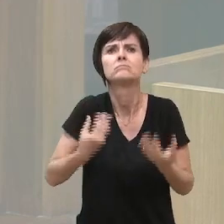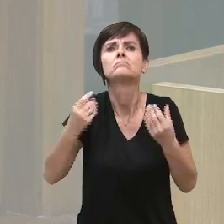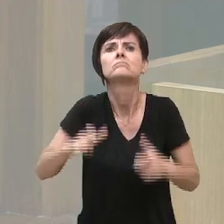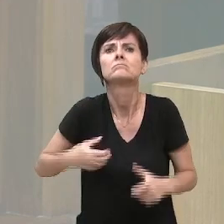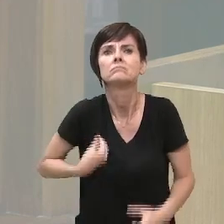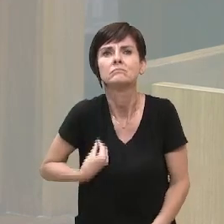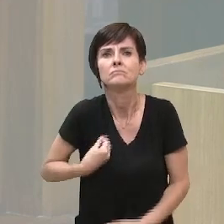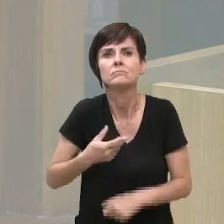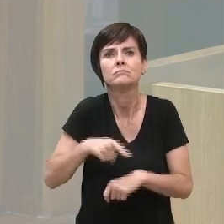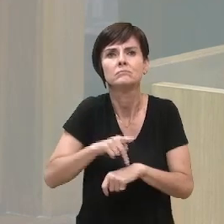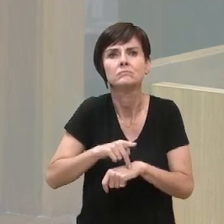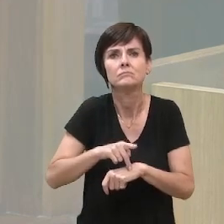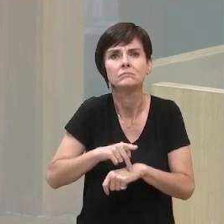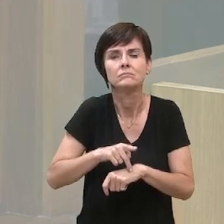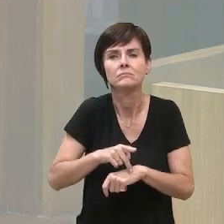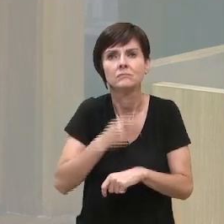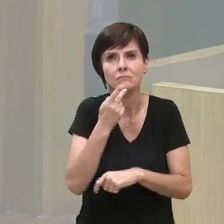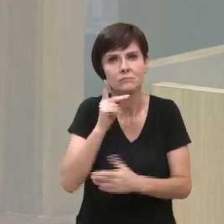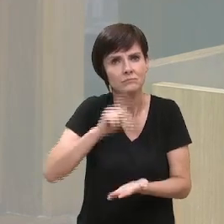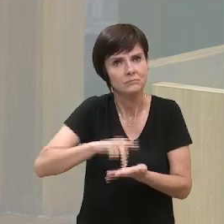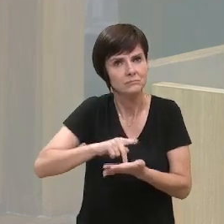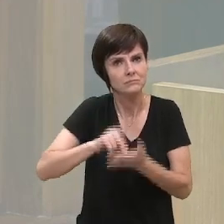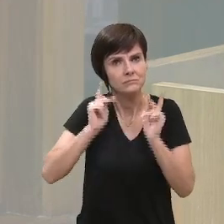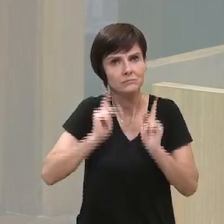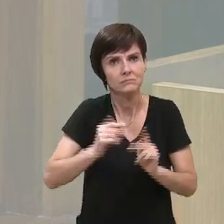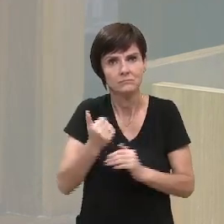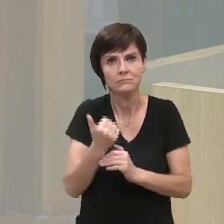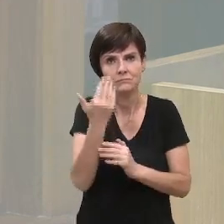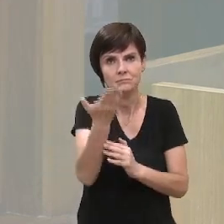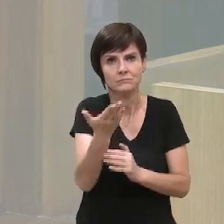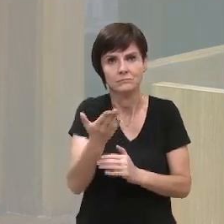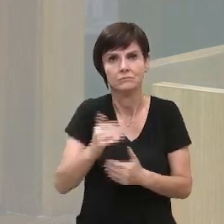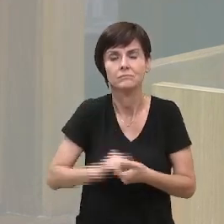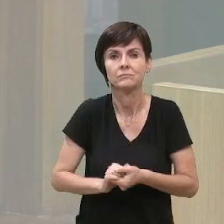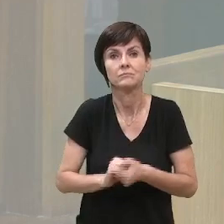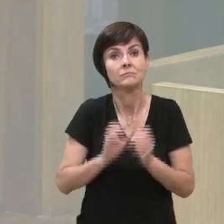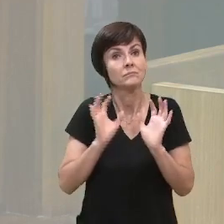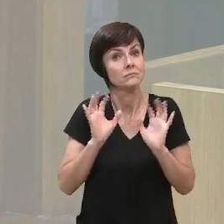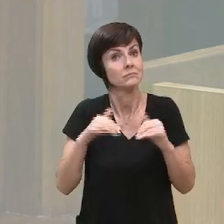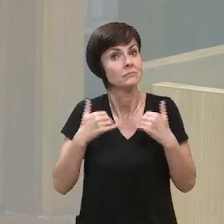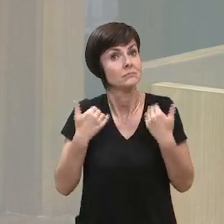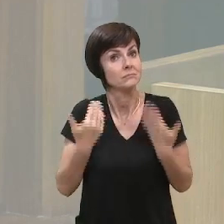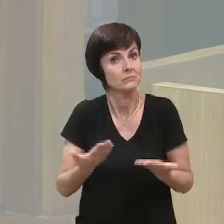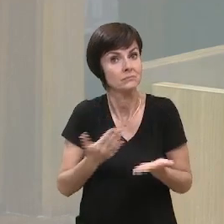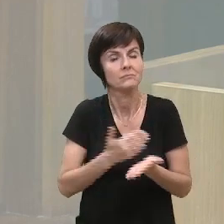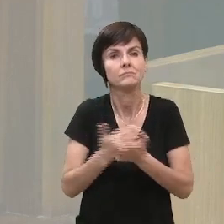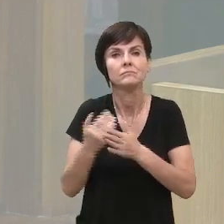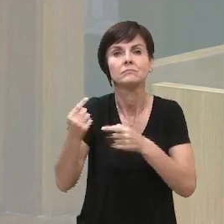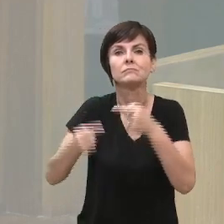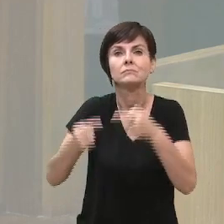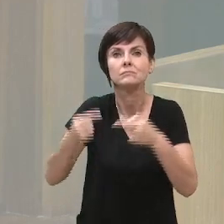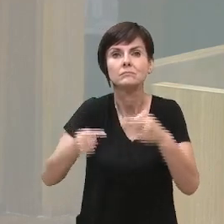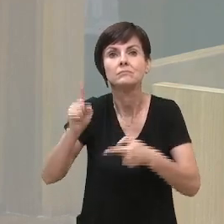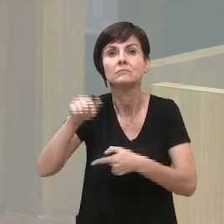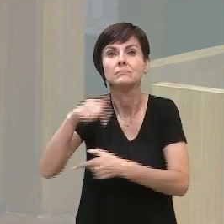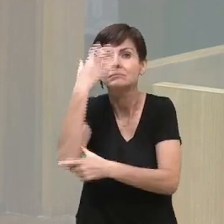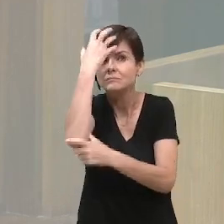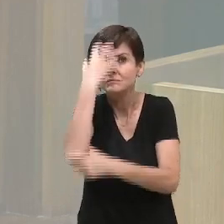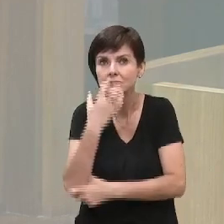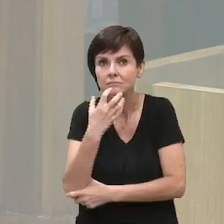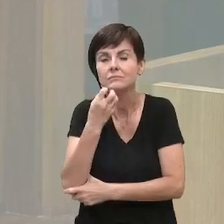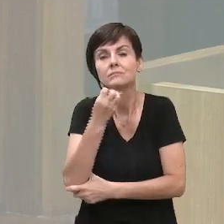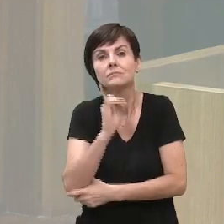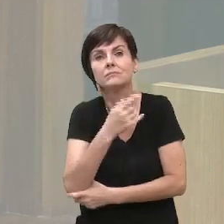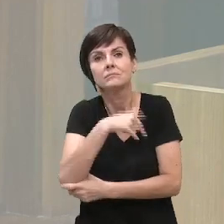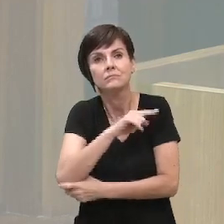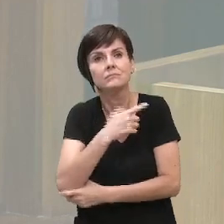Que país? Vamos falar a verdade para as pessoas ali fora. Uma parte. Né? Então, assim, vamos começar a debater o que é sério. Se vocês acham que